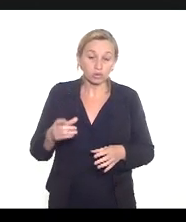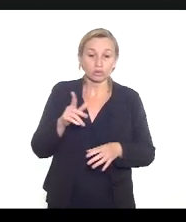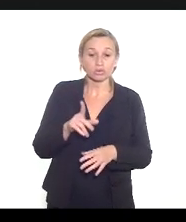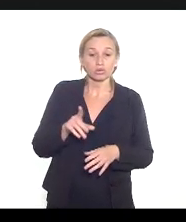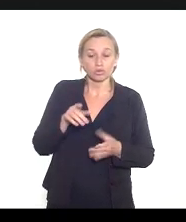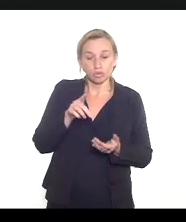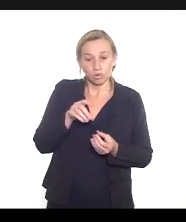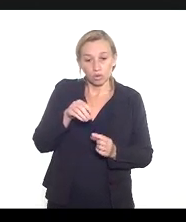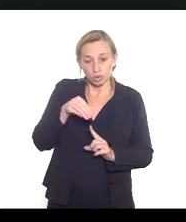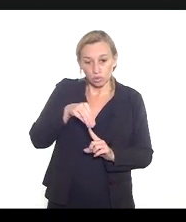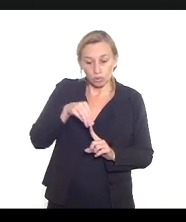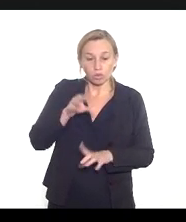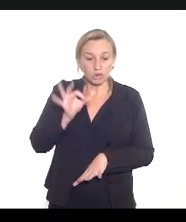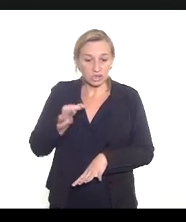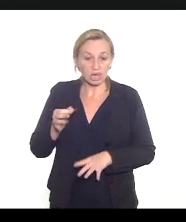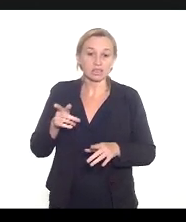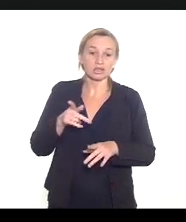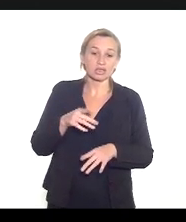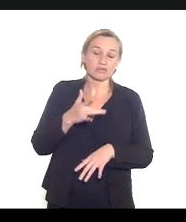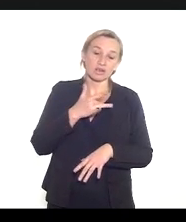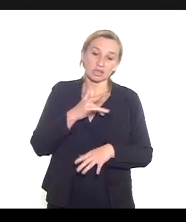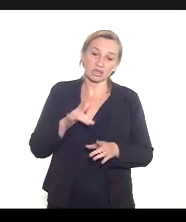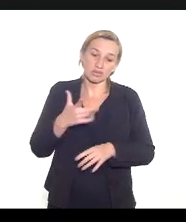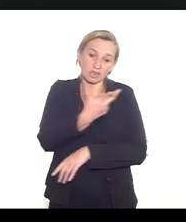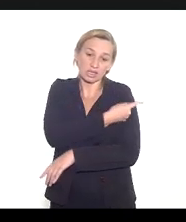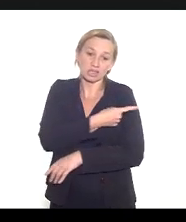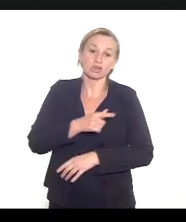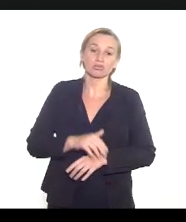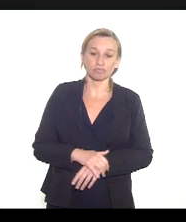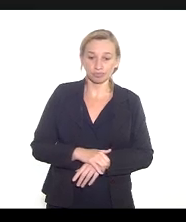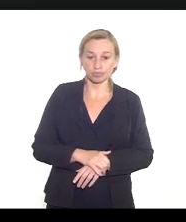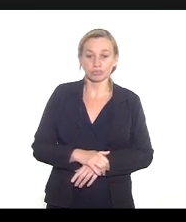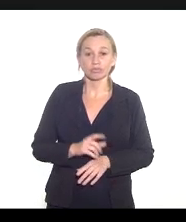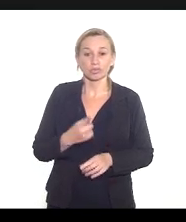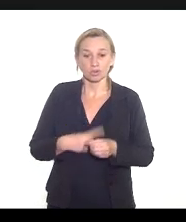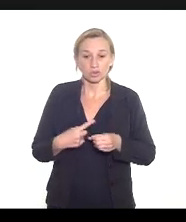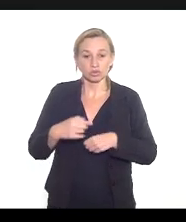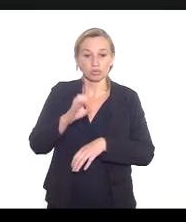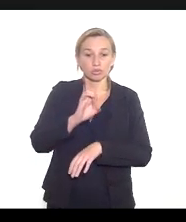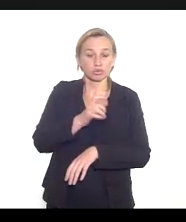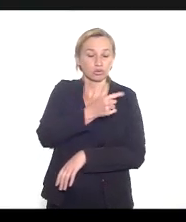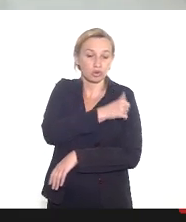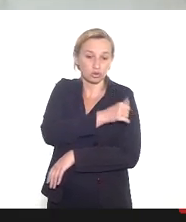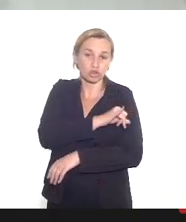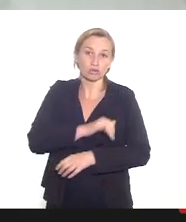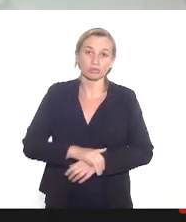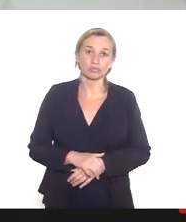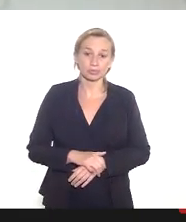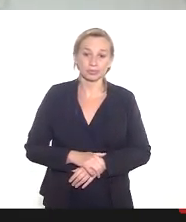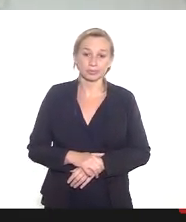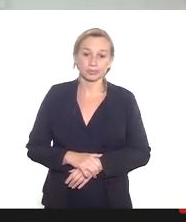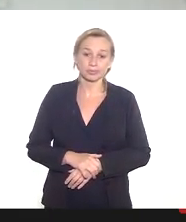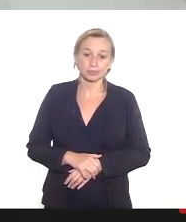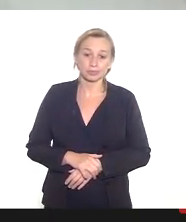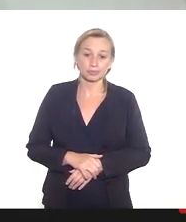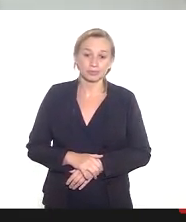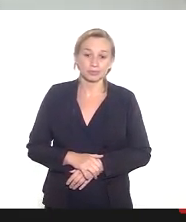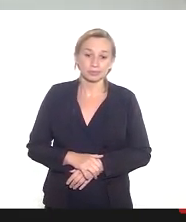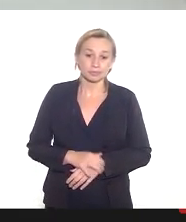vacinação todas as unidades de atenção primária e todos os postos de vacinação do município do Rio de Janeiro então não não